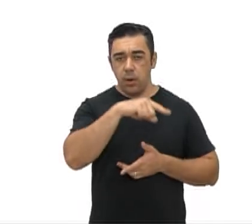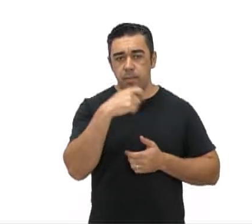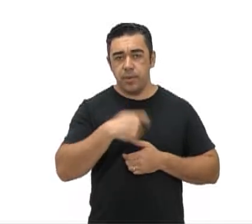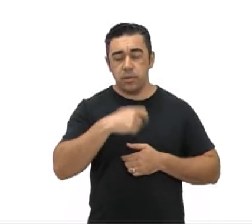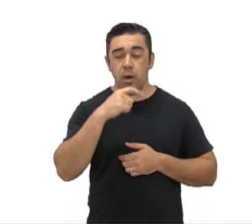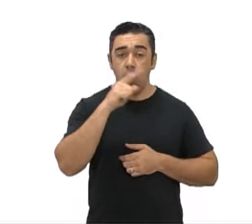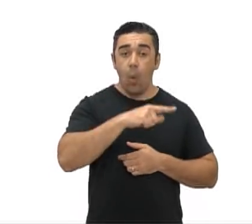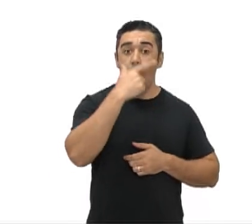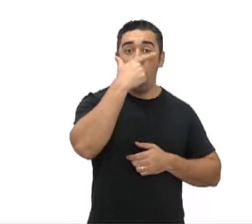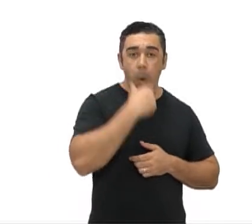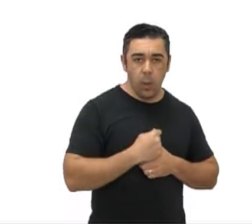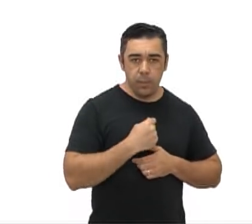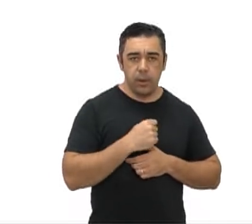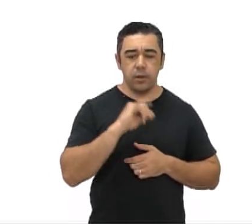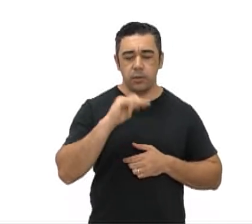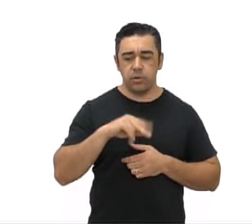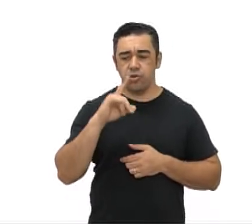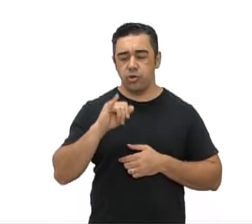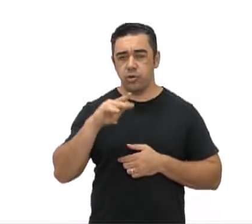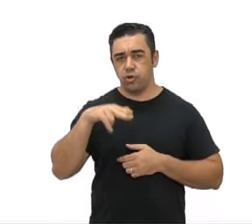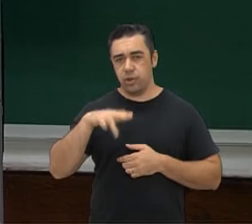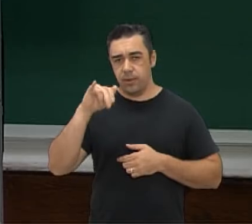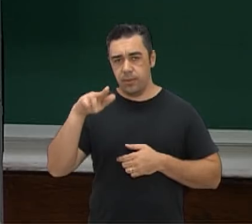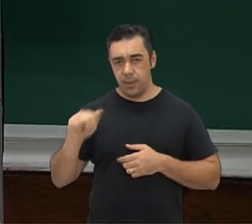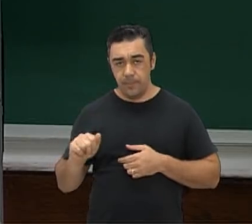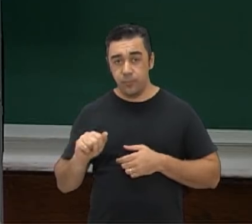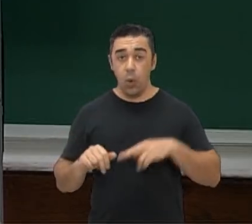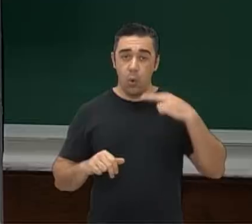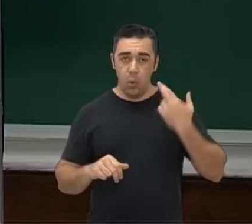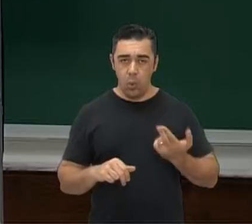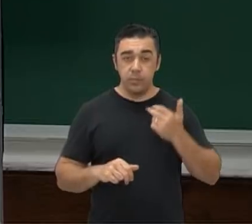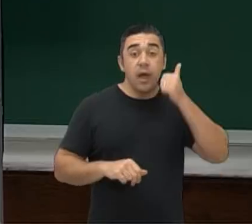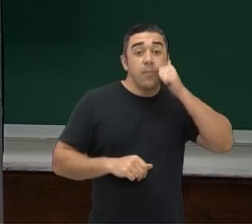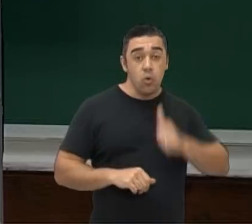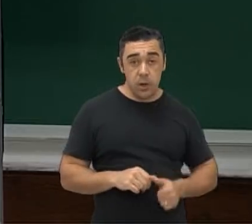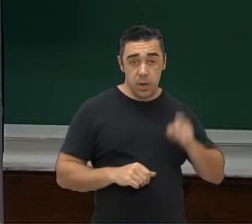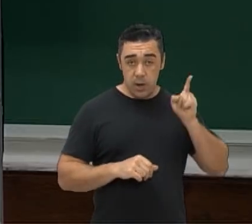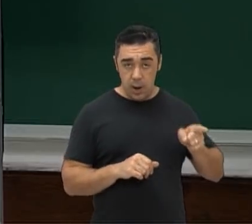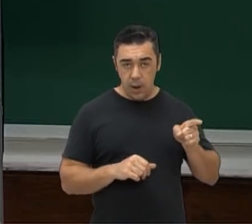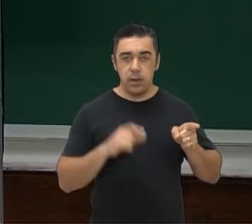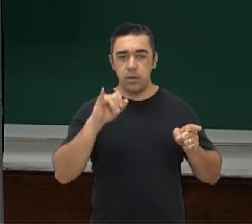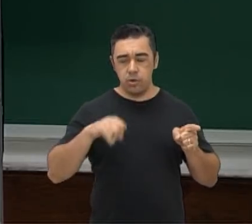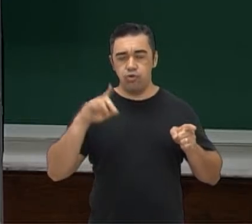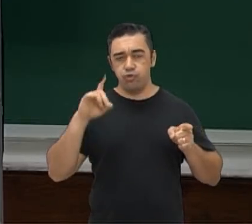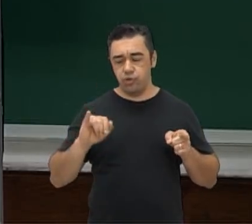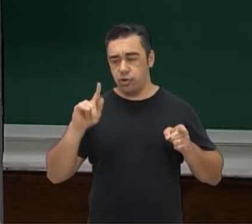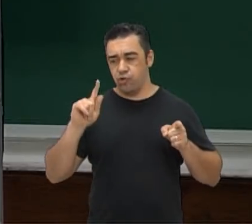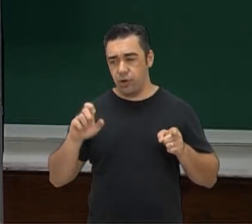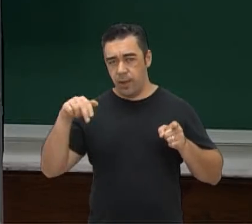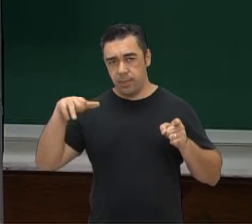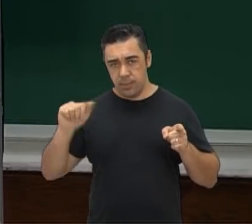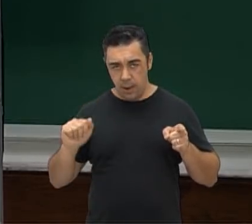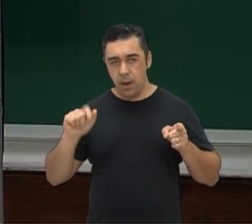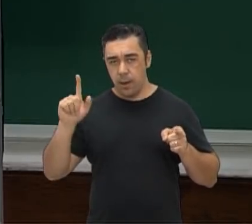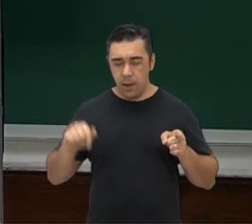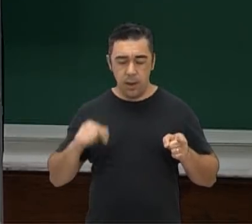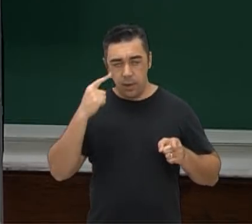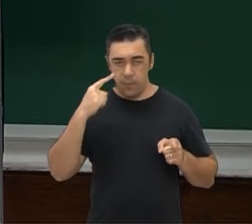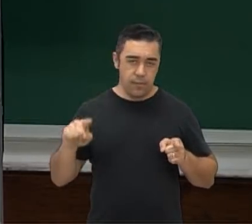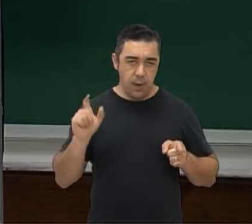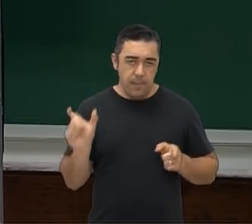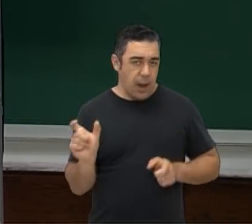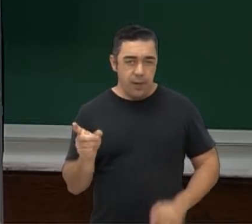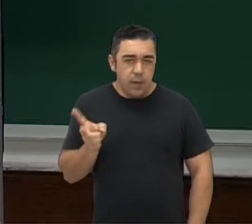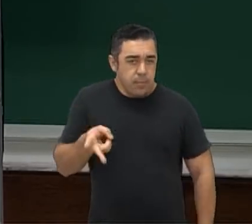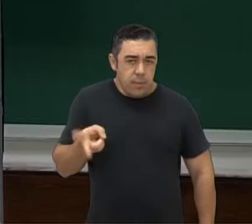na frente desse adjetivo. É o determinante que vai determinar, que vai esclarecer para mim se trata de masculino ou feminino, porque